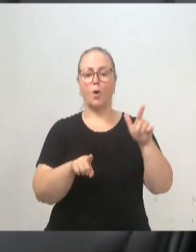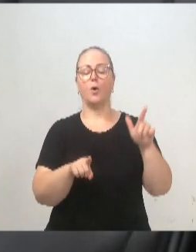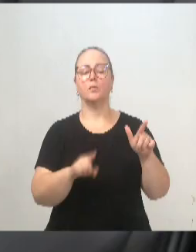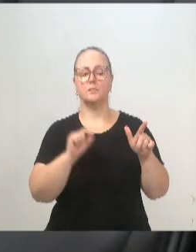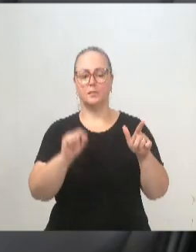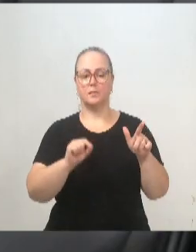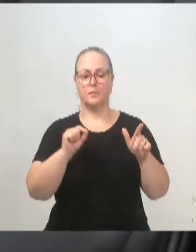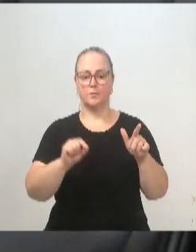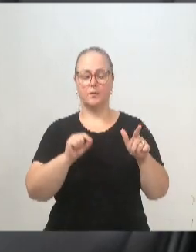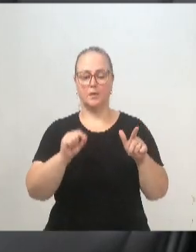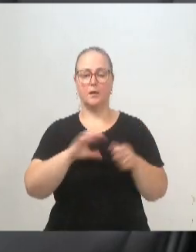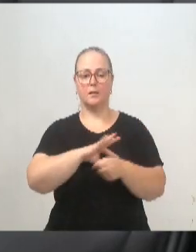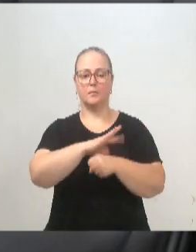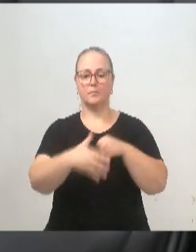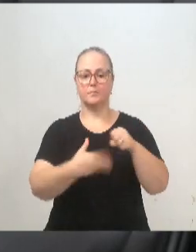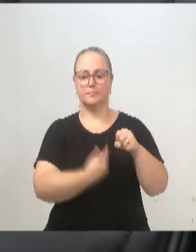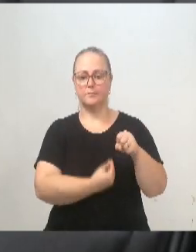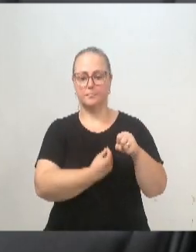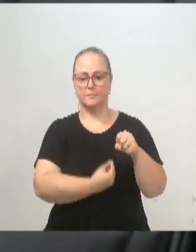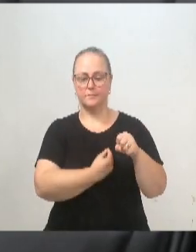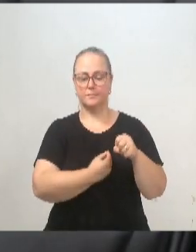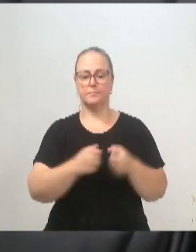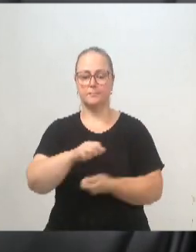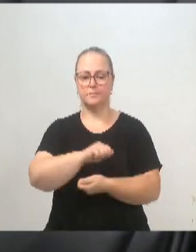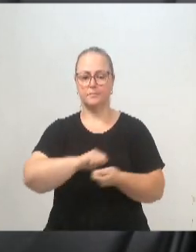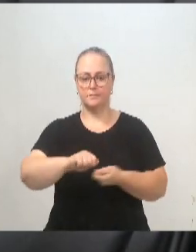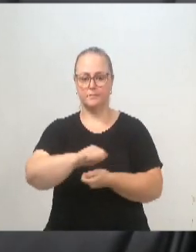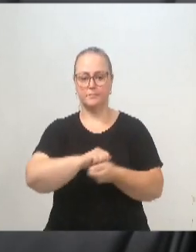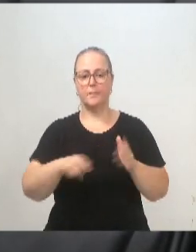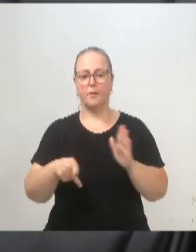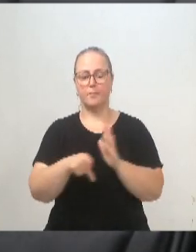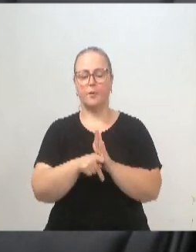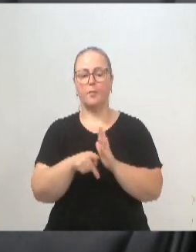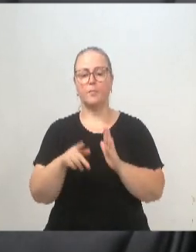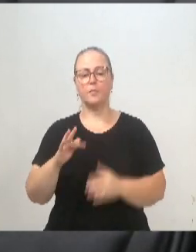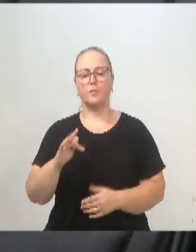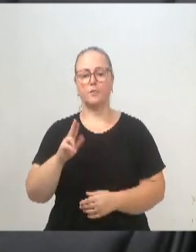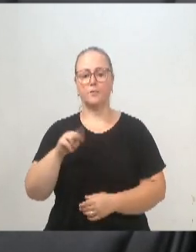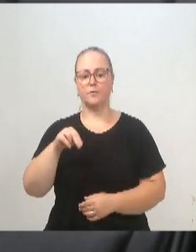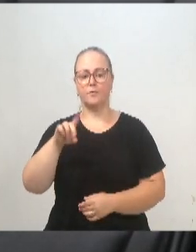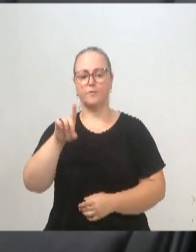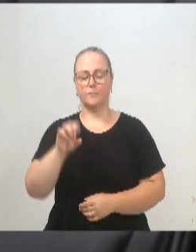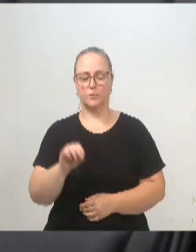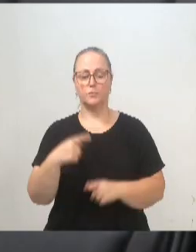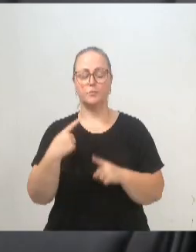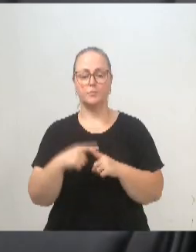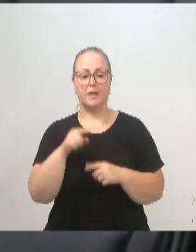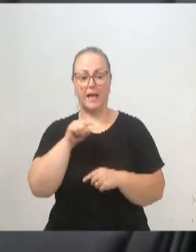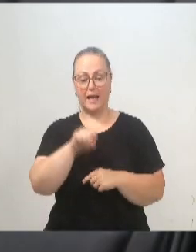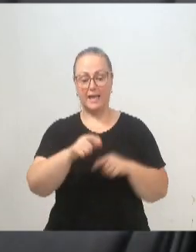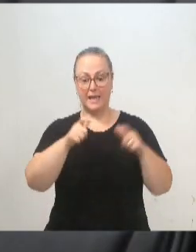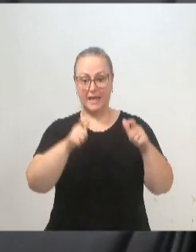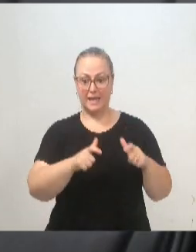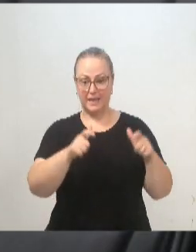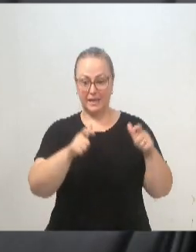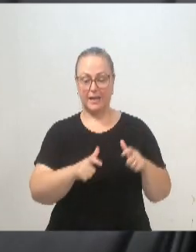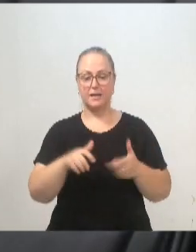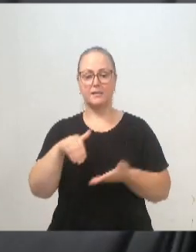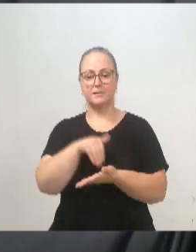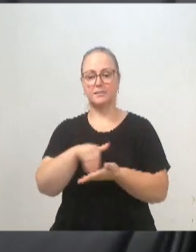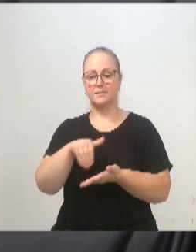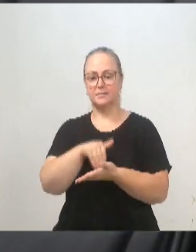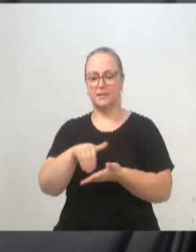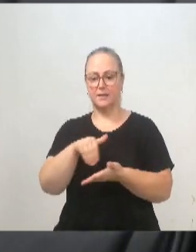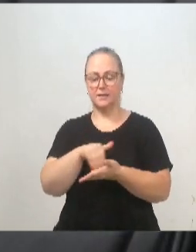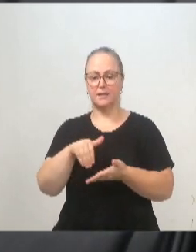de Meio Ambiente e Sustentabilidade através de recursos do próprio fundo, porque aquele prédio será utilizado pela Secretaria de